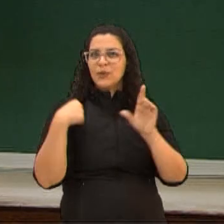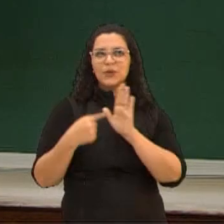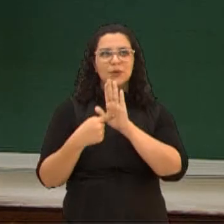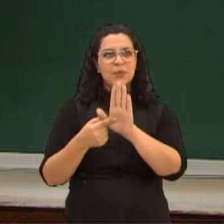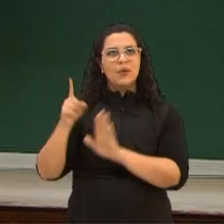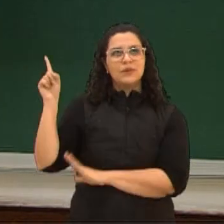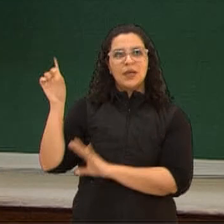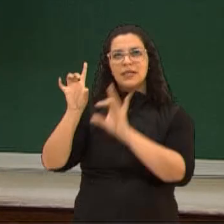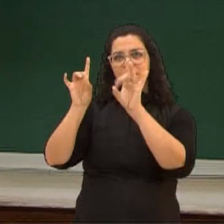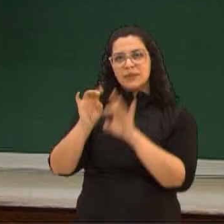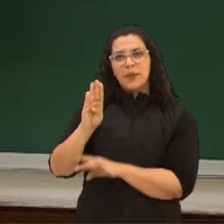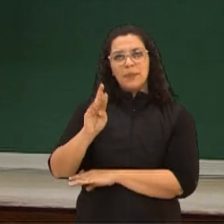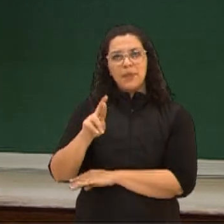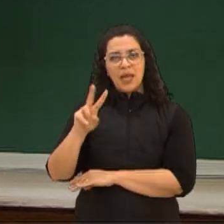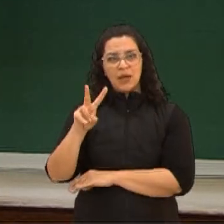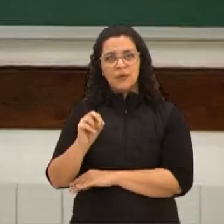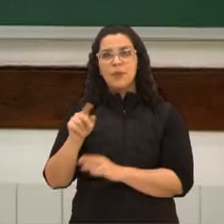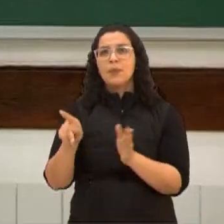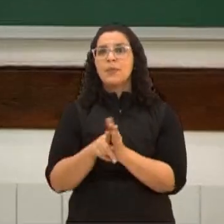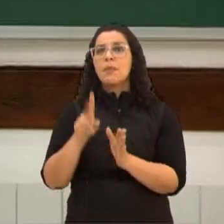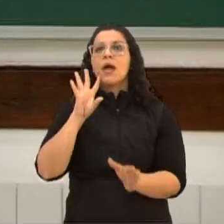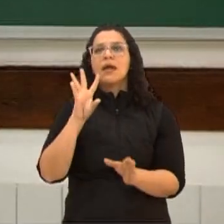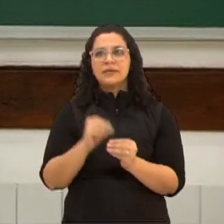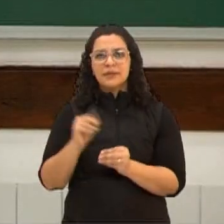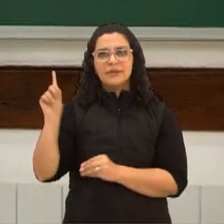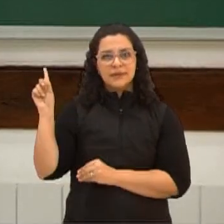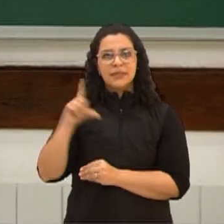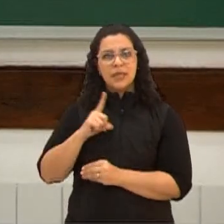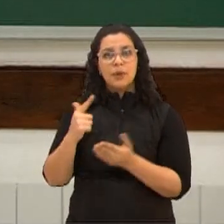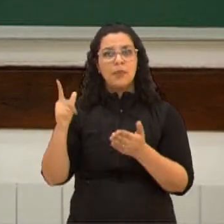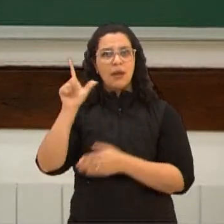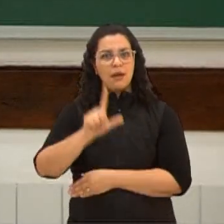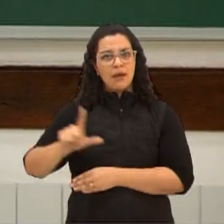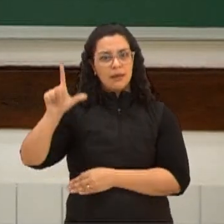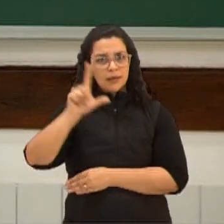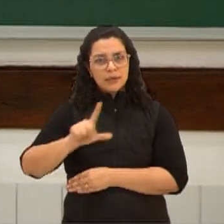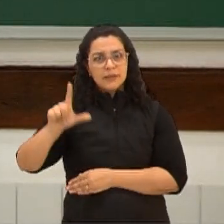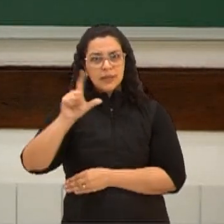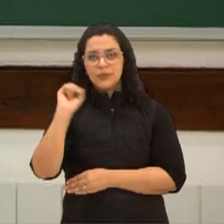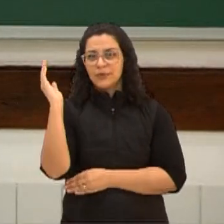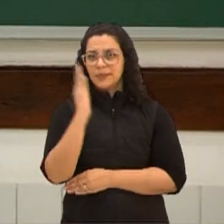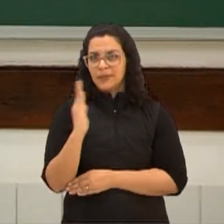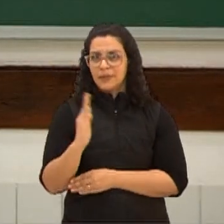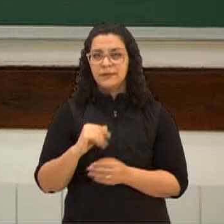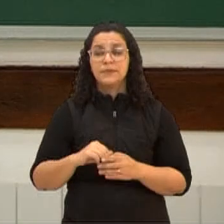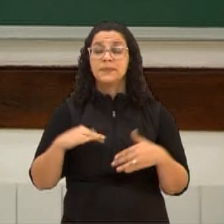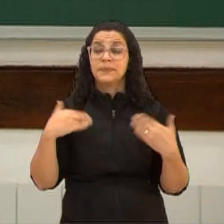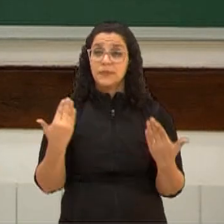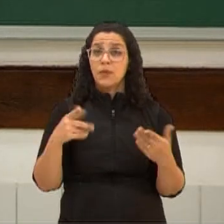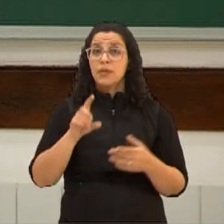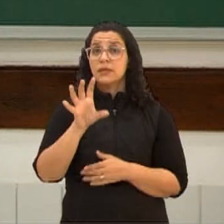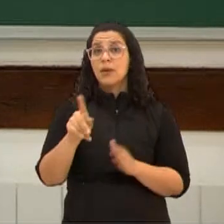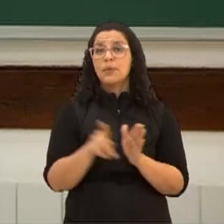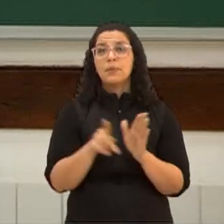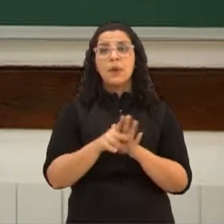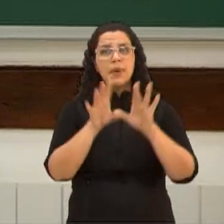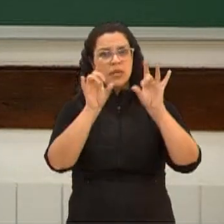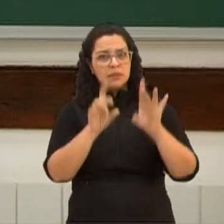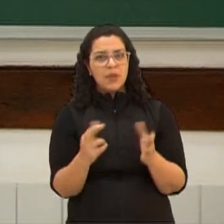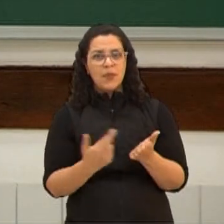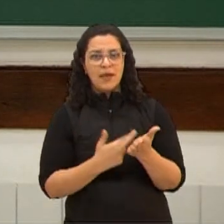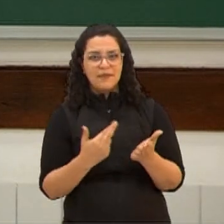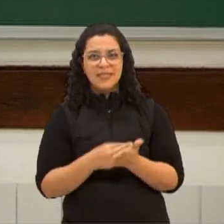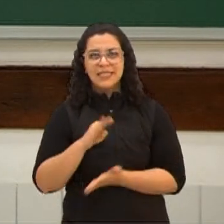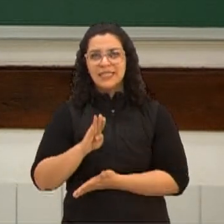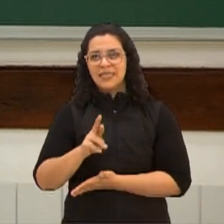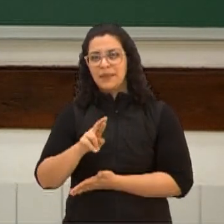vocês. Especial Bravo para entender, e aí a literatura brasileira. Então essa é a